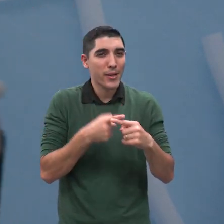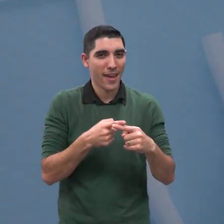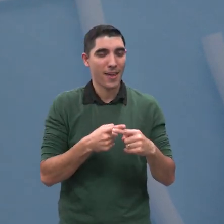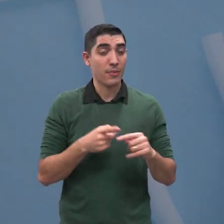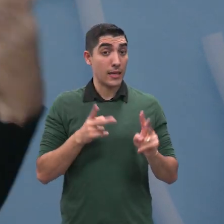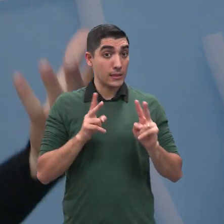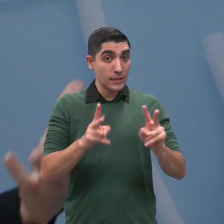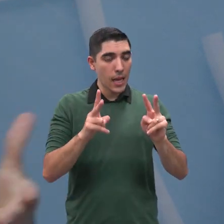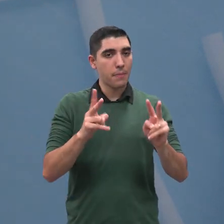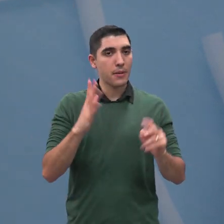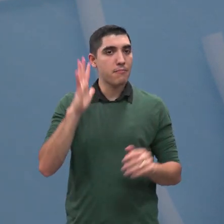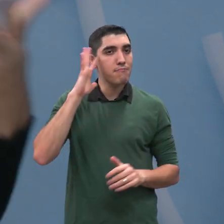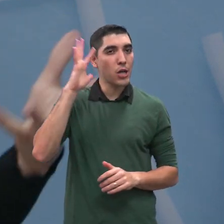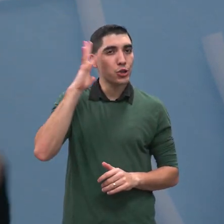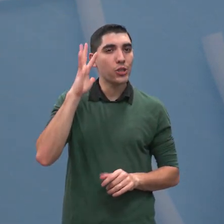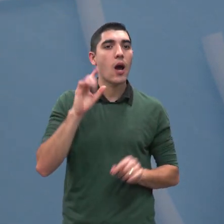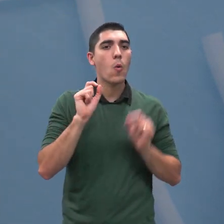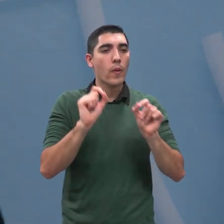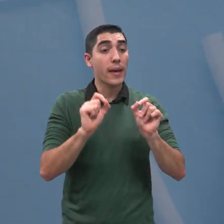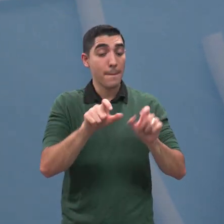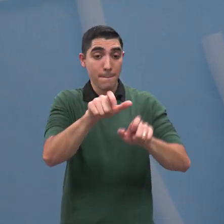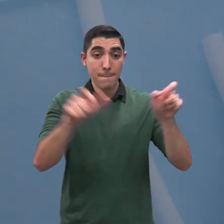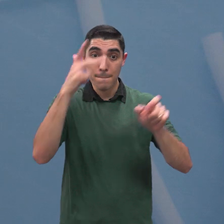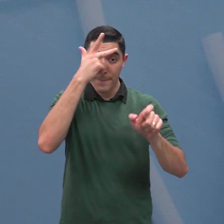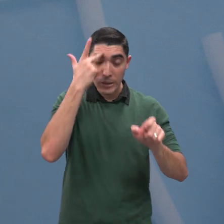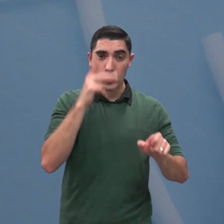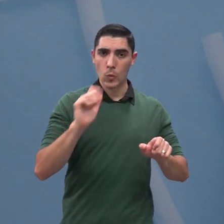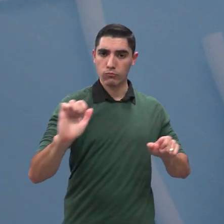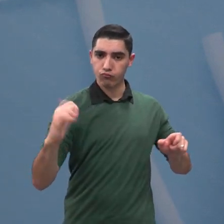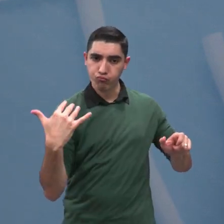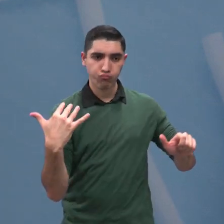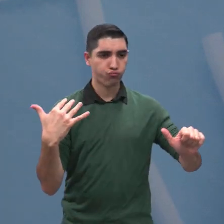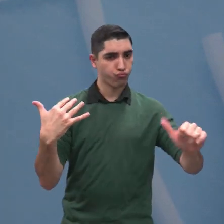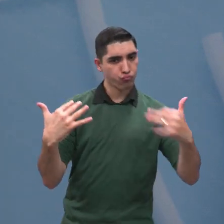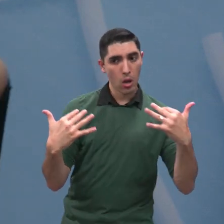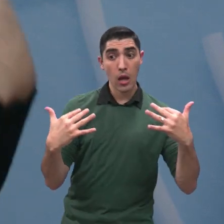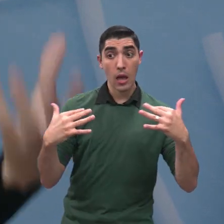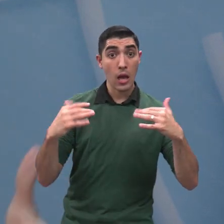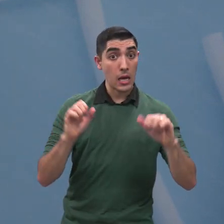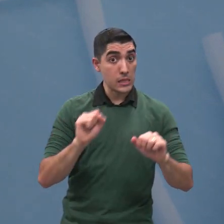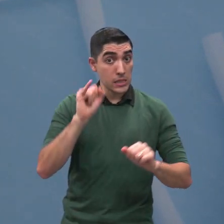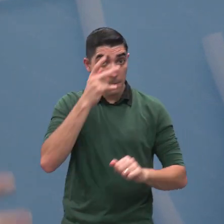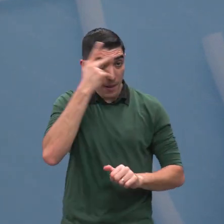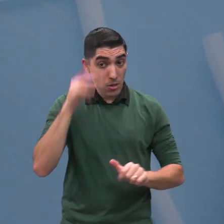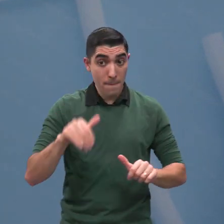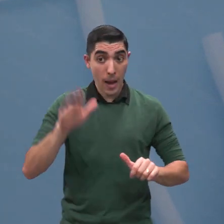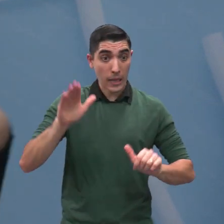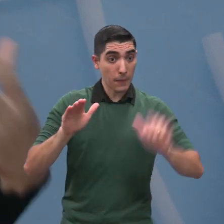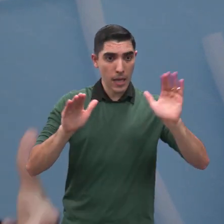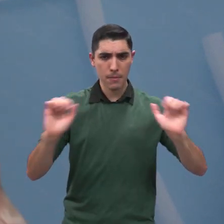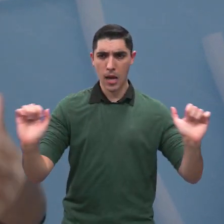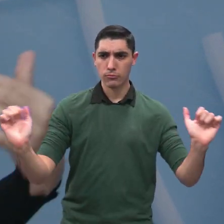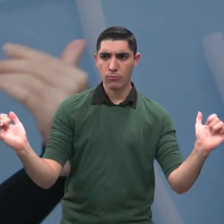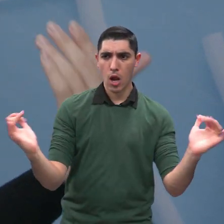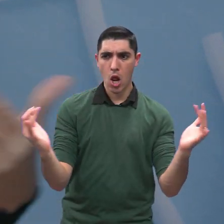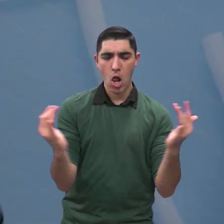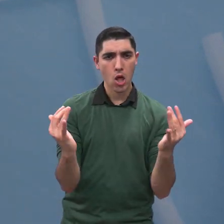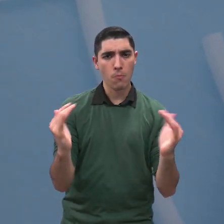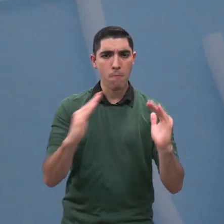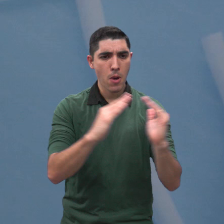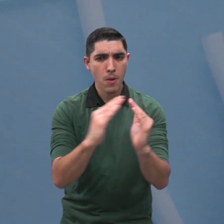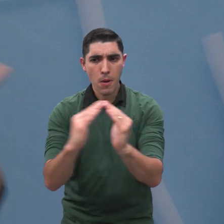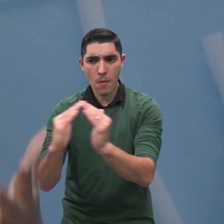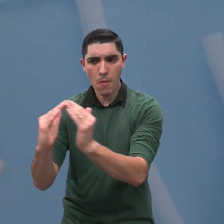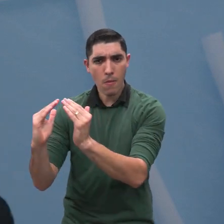trazida pela vigilância natural, né, dos olhos das pessoas. Por isso que a gente falou, quanto mais pessoas nas ruas, as pessoas